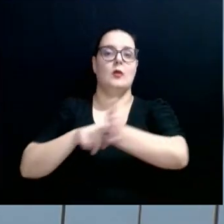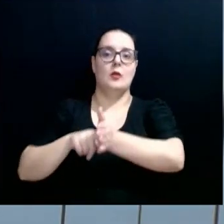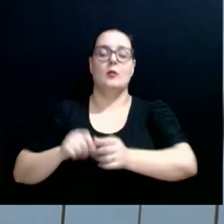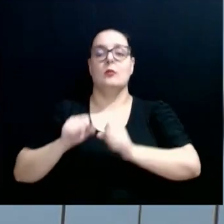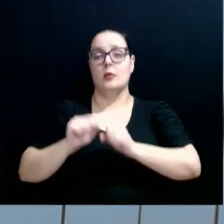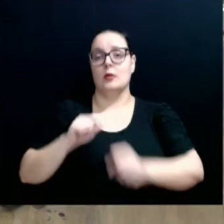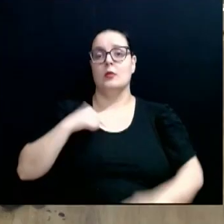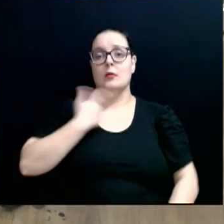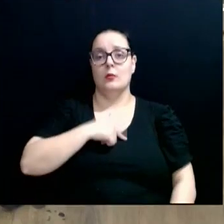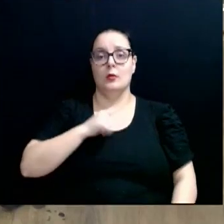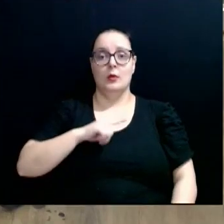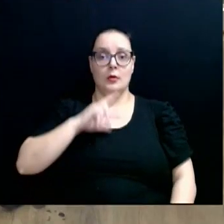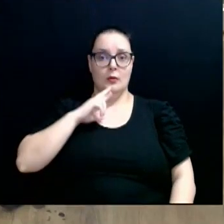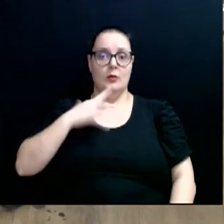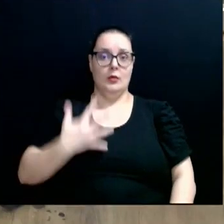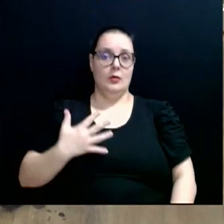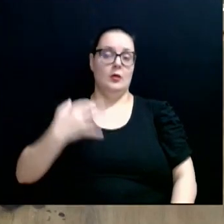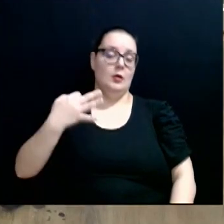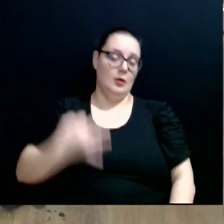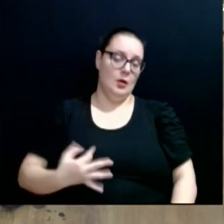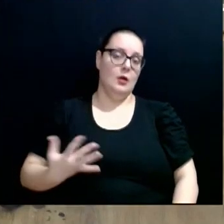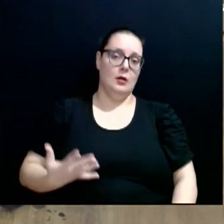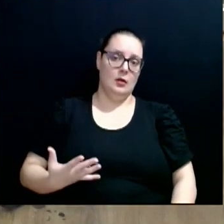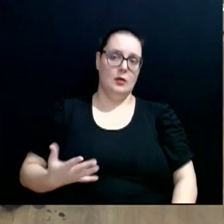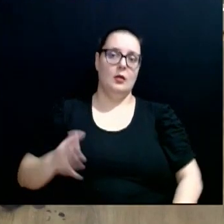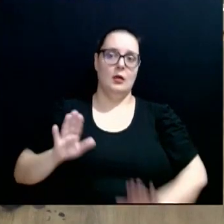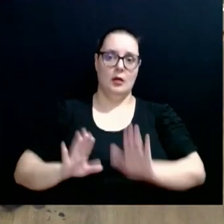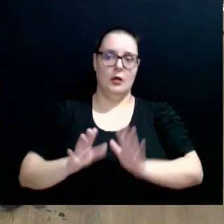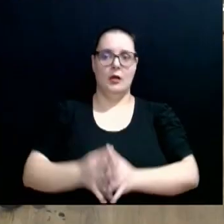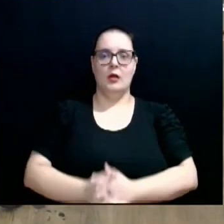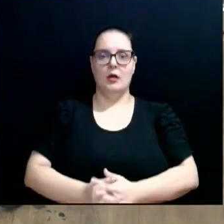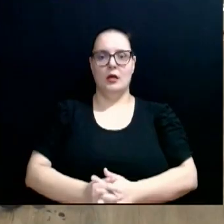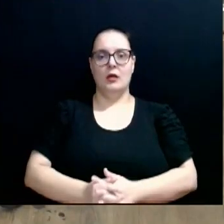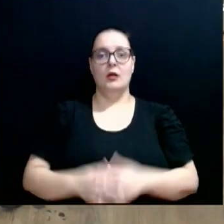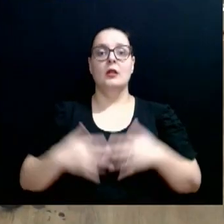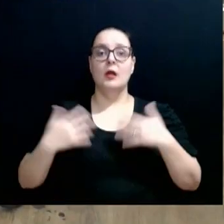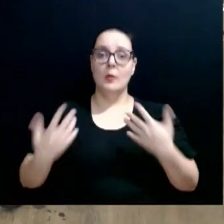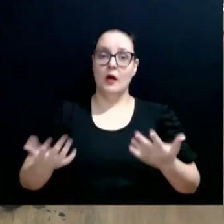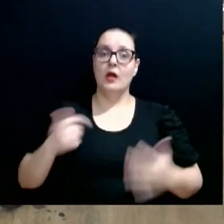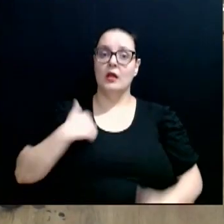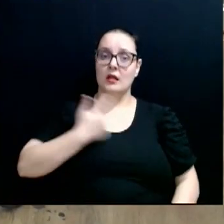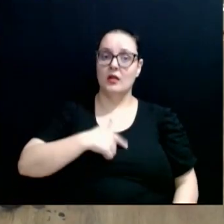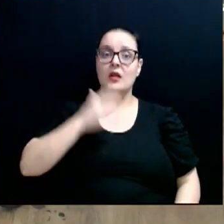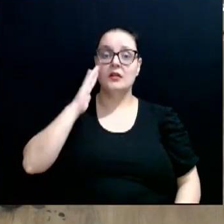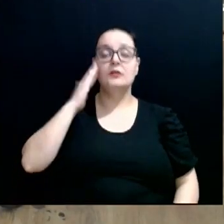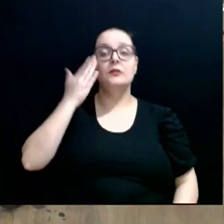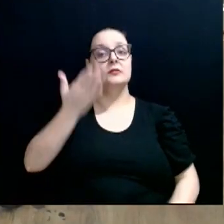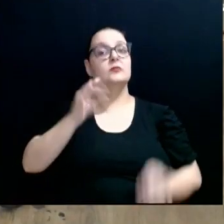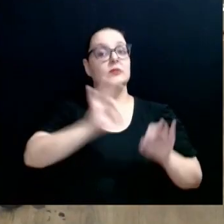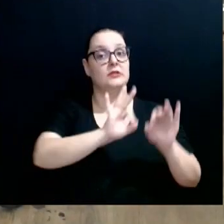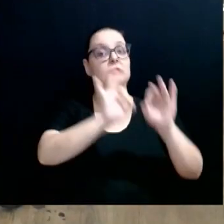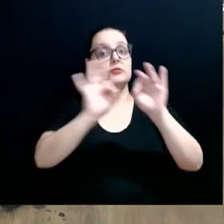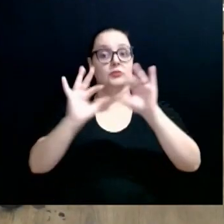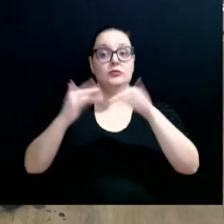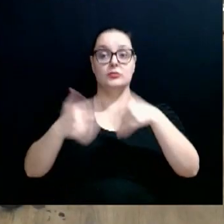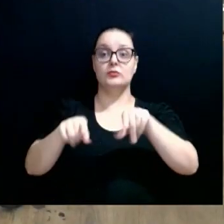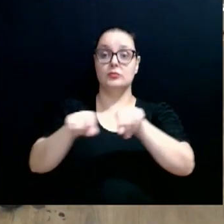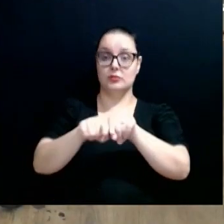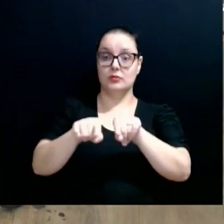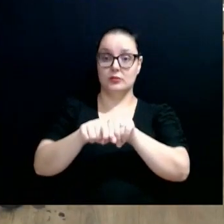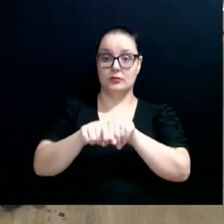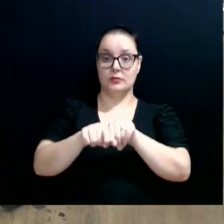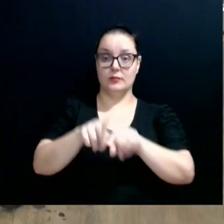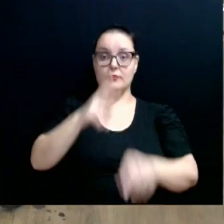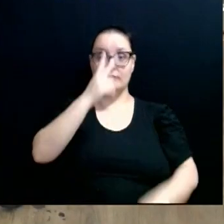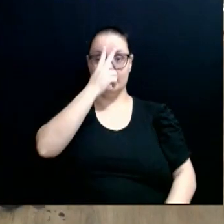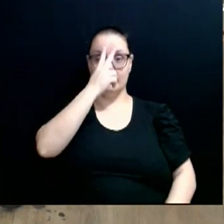resultado efetivo dessa licitação. Então, para que a gente entenda, e você que está nos acompanhando também, Vinícius Riveretti, presidente